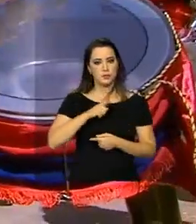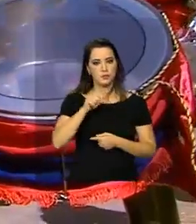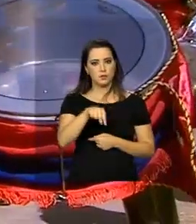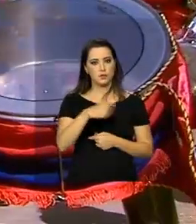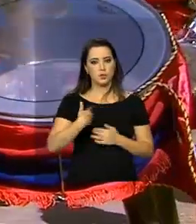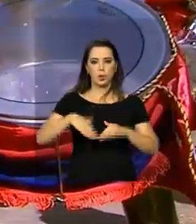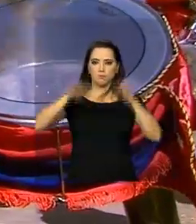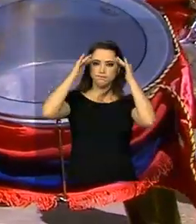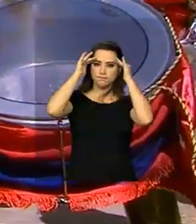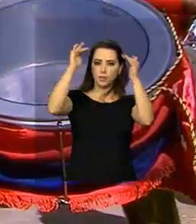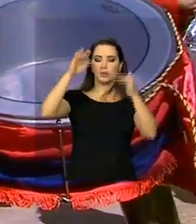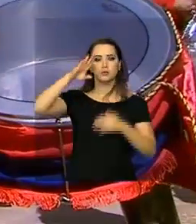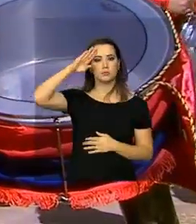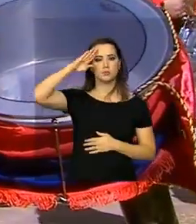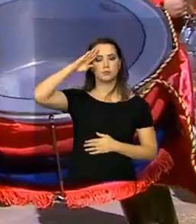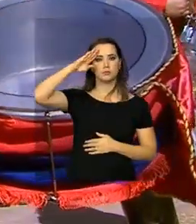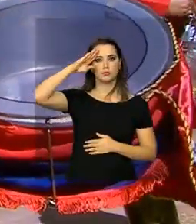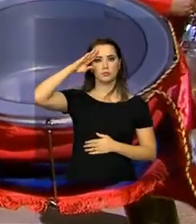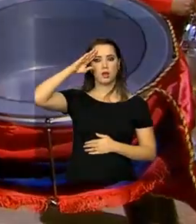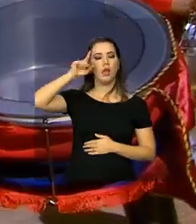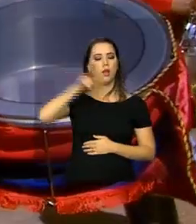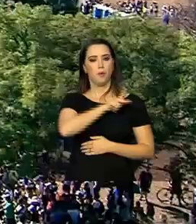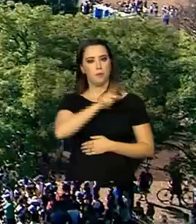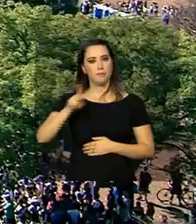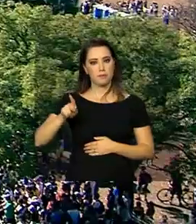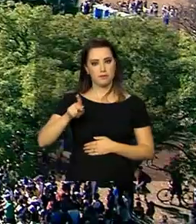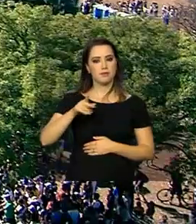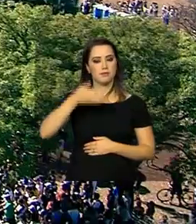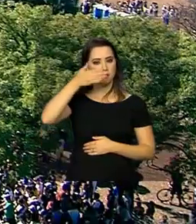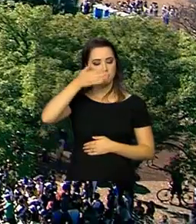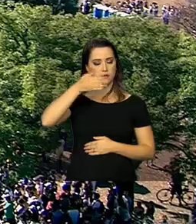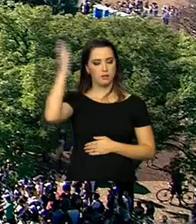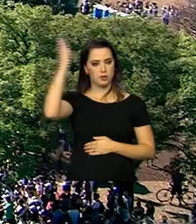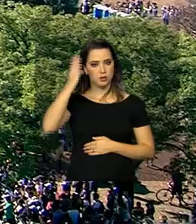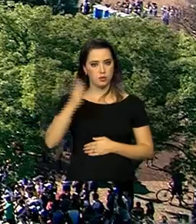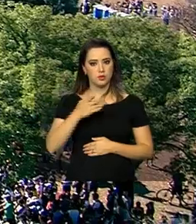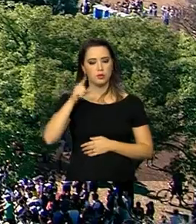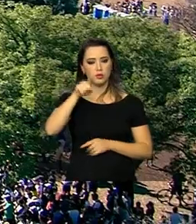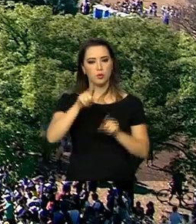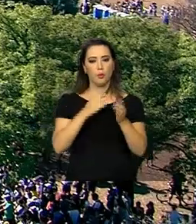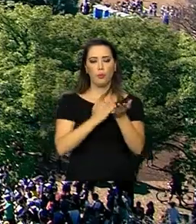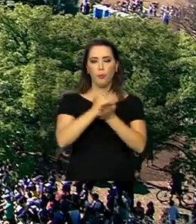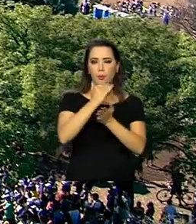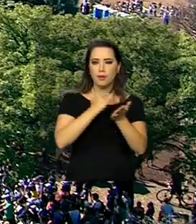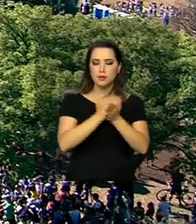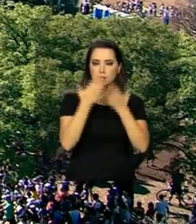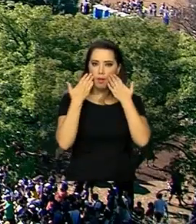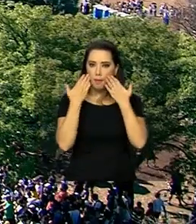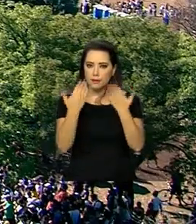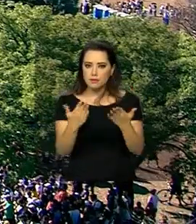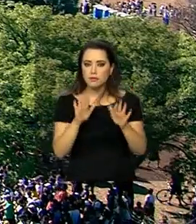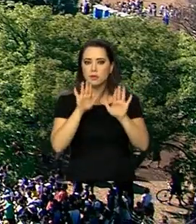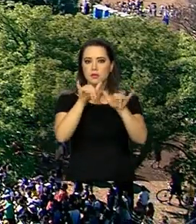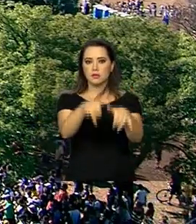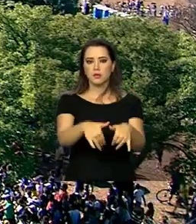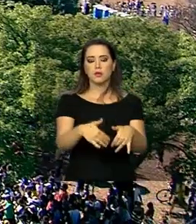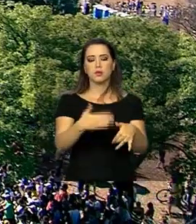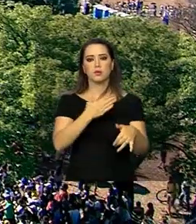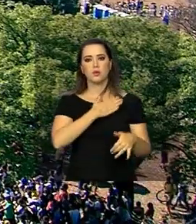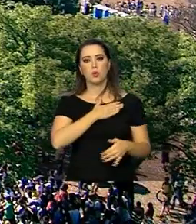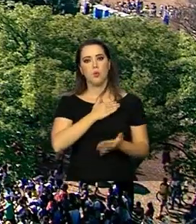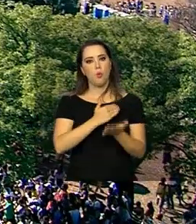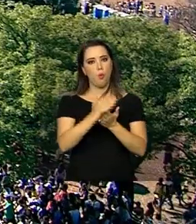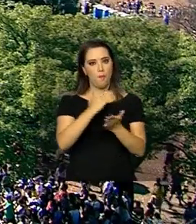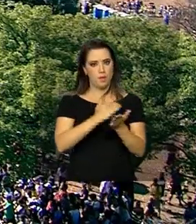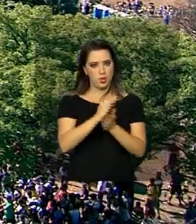as honras militares ao presidente da República, com a execução do exórdio, que é o início e o final do hino nacional. Somente